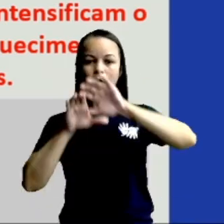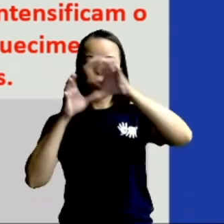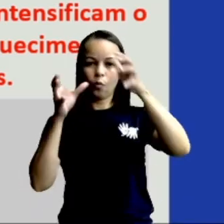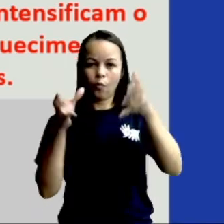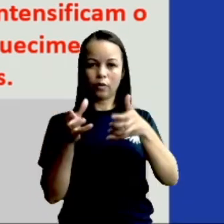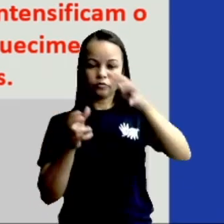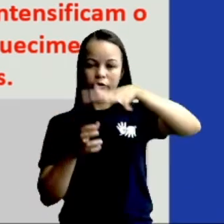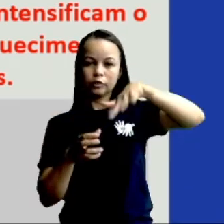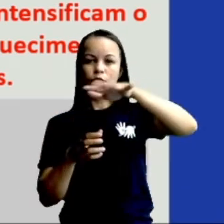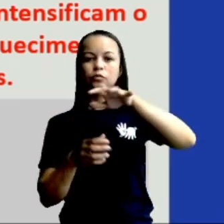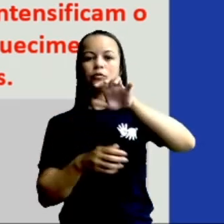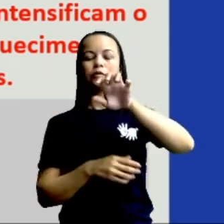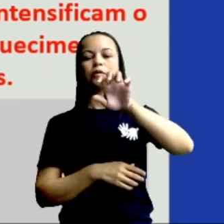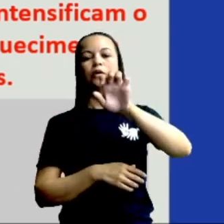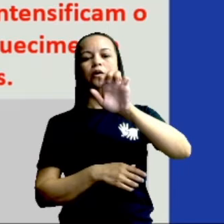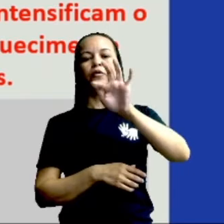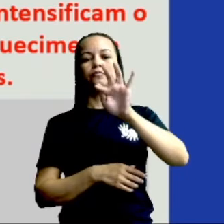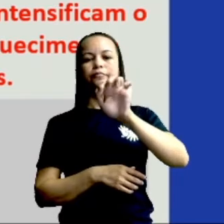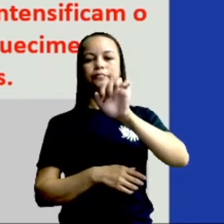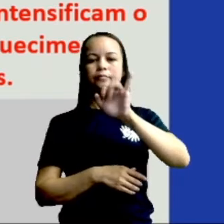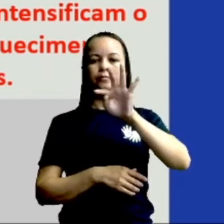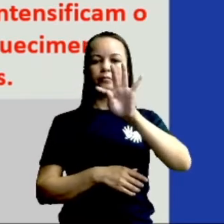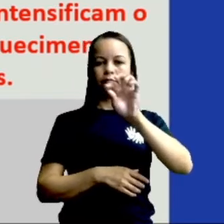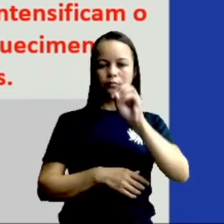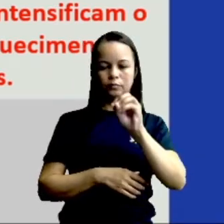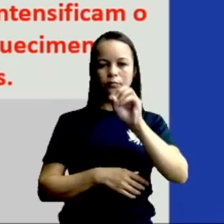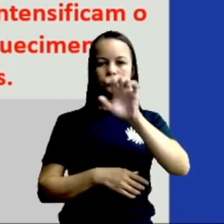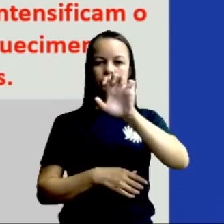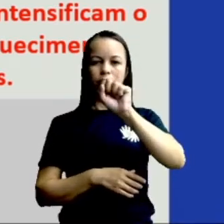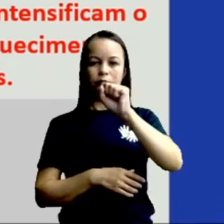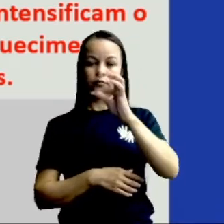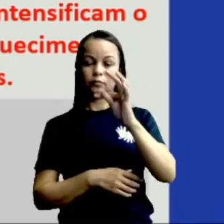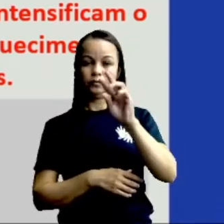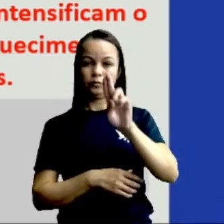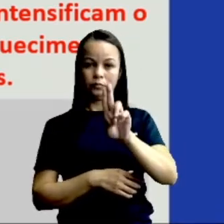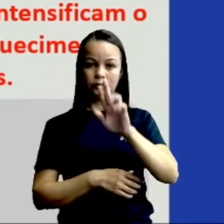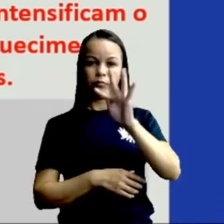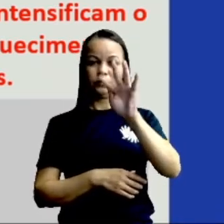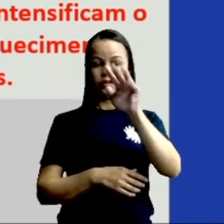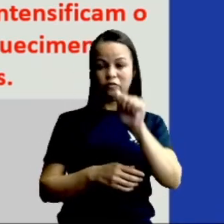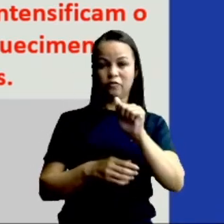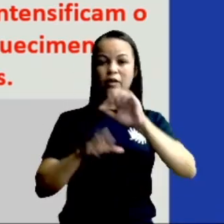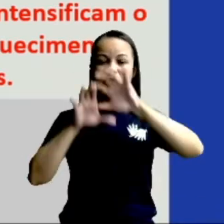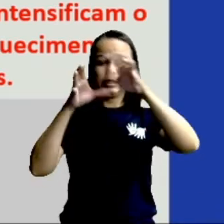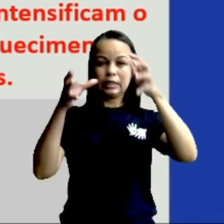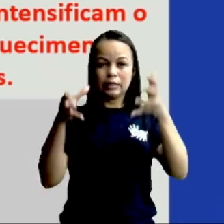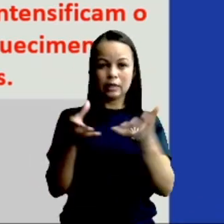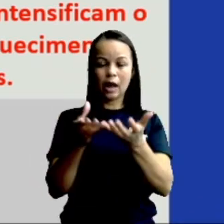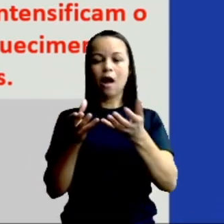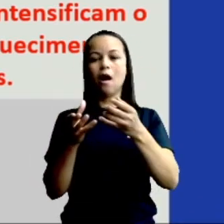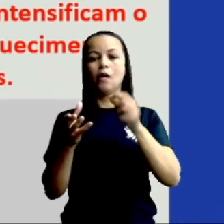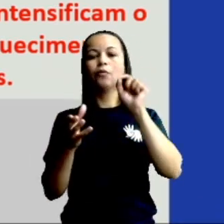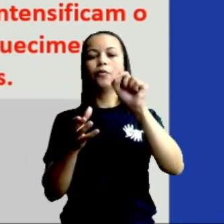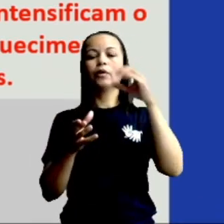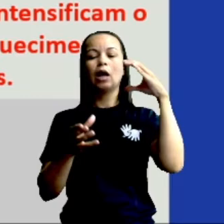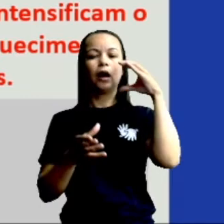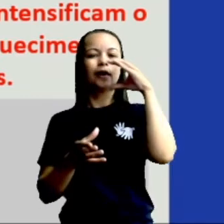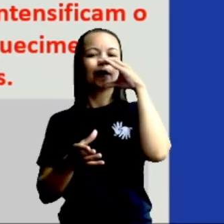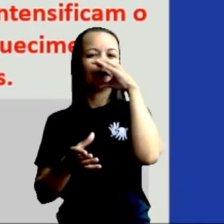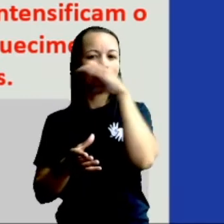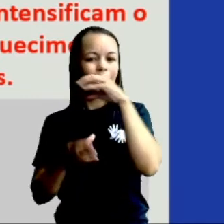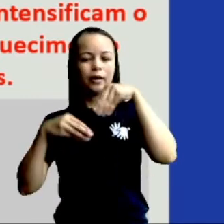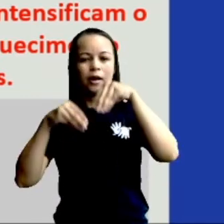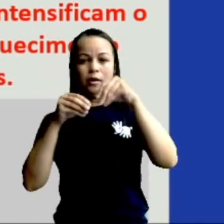estufa. O que é o efeito estufa? Deixa a Terra mais quente. Consequentemente, acontece o